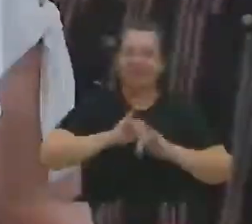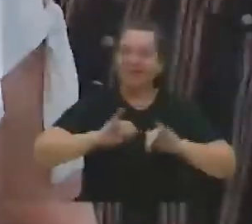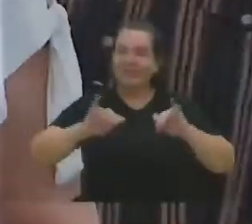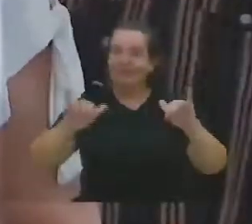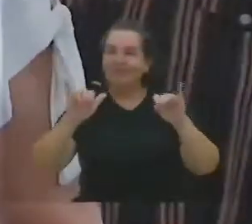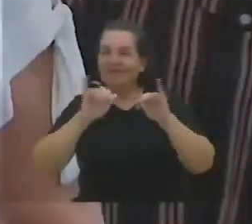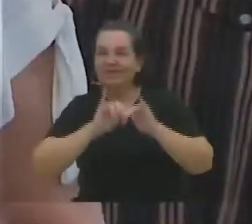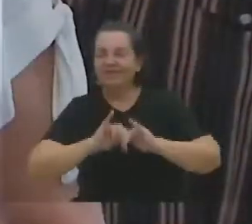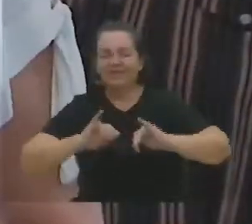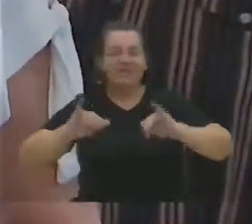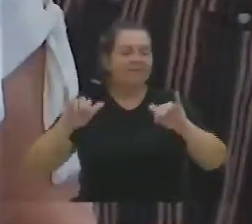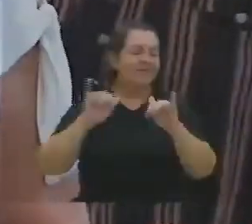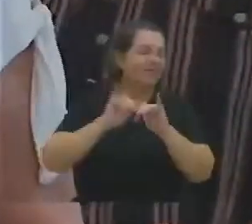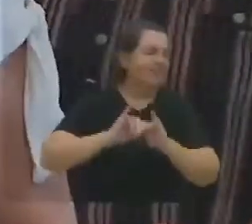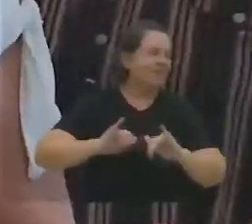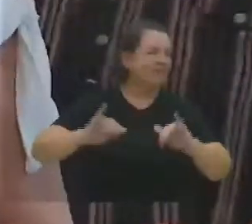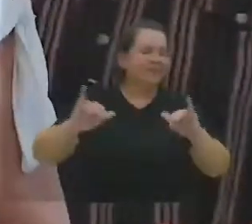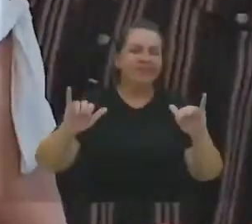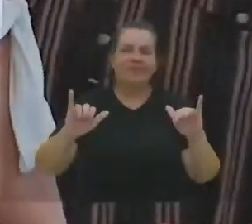anuncia.